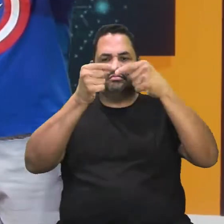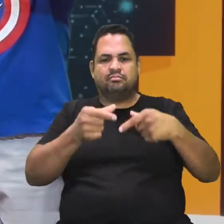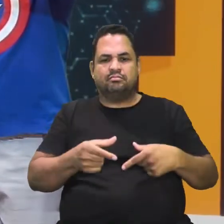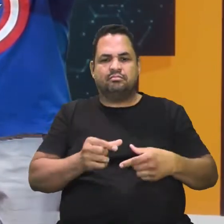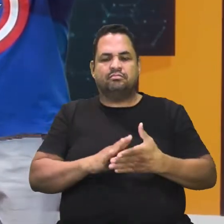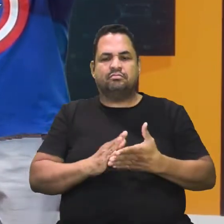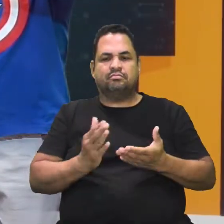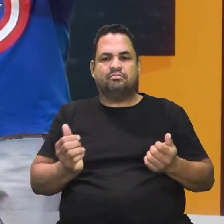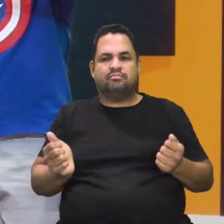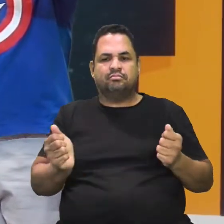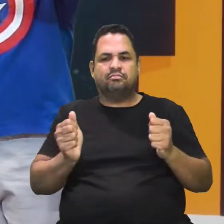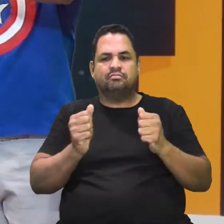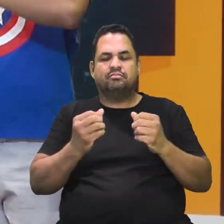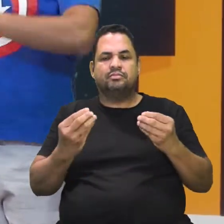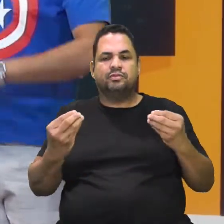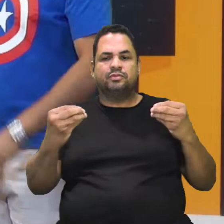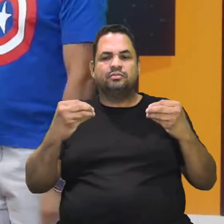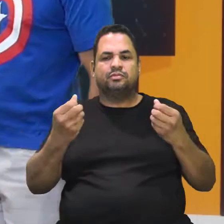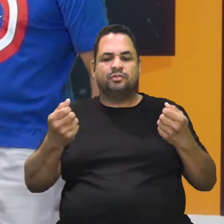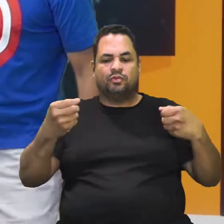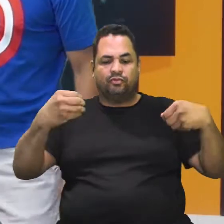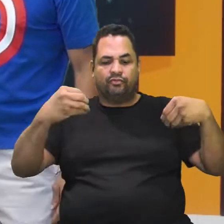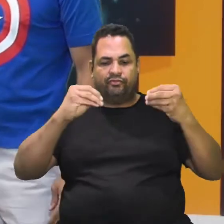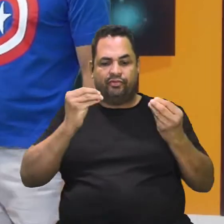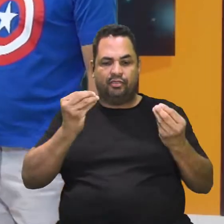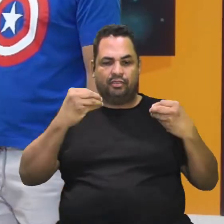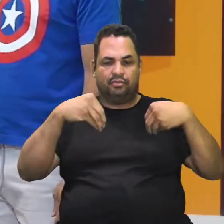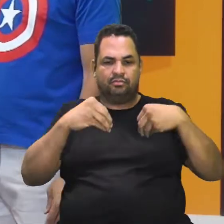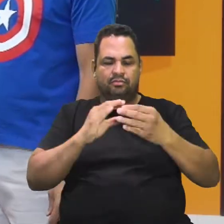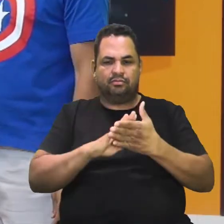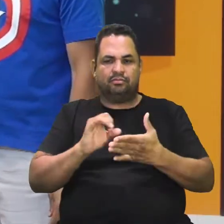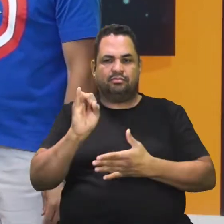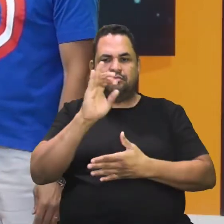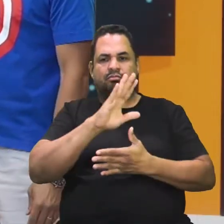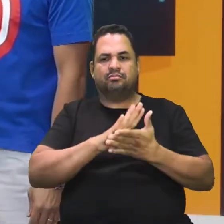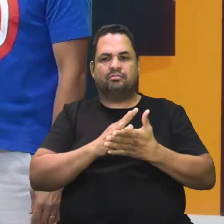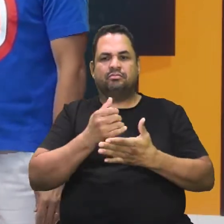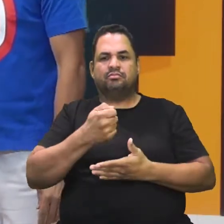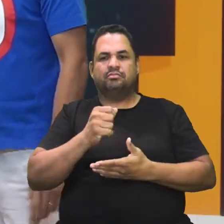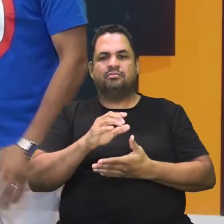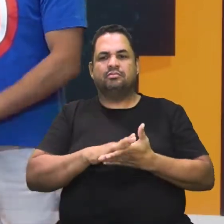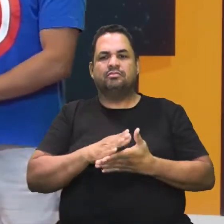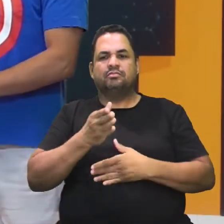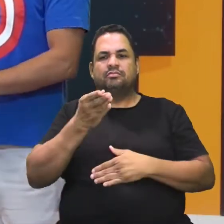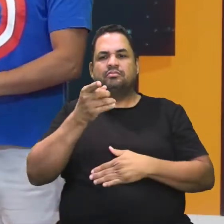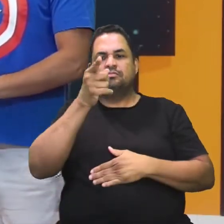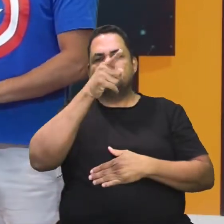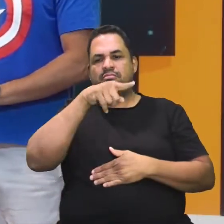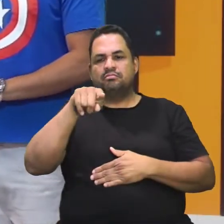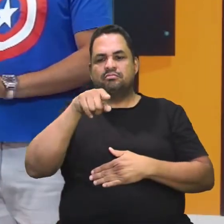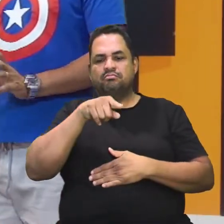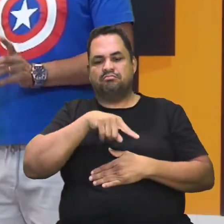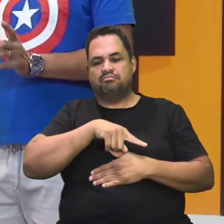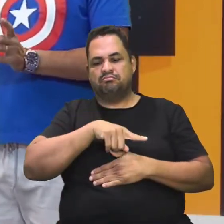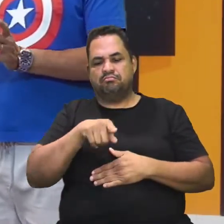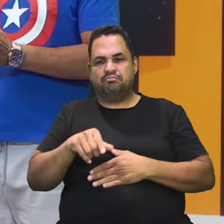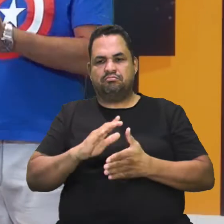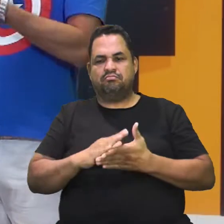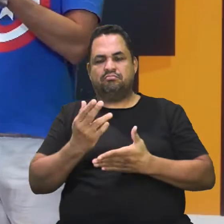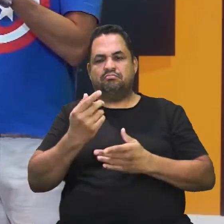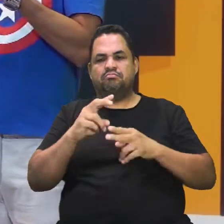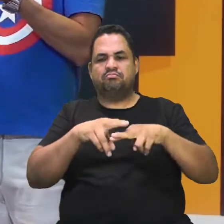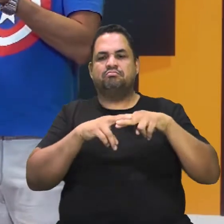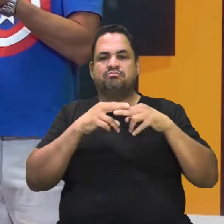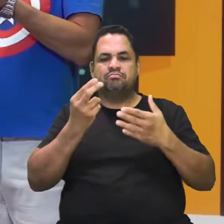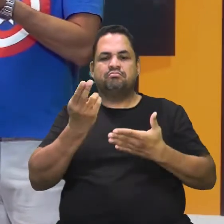dois cones sobrepostos. Isso. Então eu vou ter a imagem de quase que uma parábola em cima e embaixo. Isso mesmo. Por isso que no desenho lá,